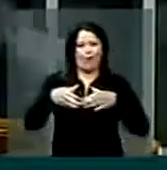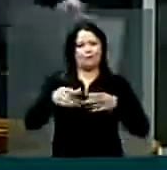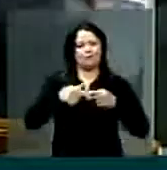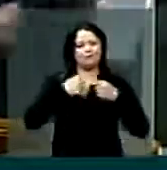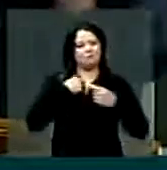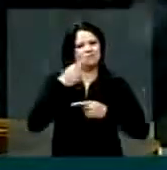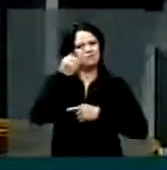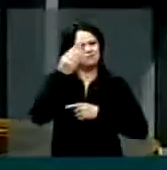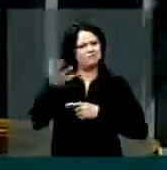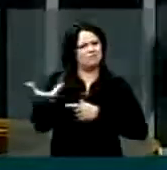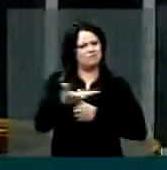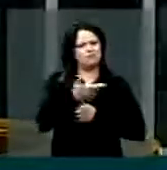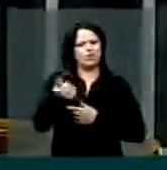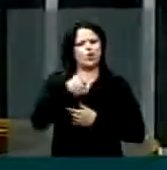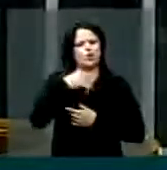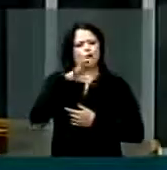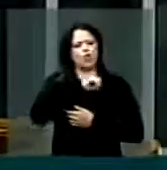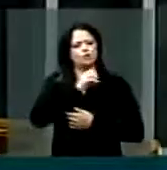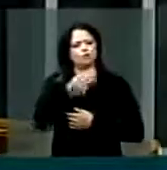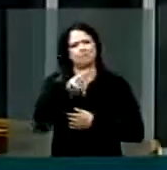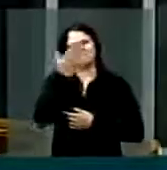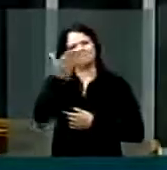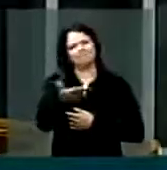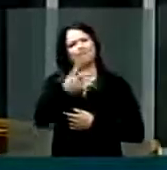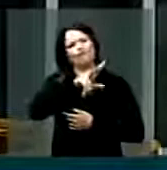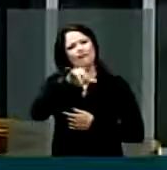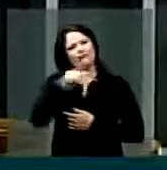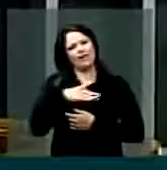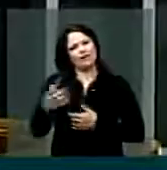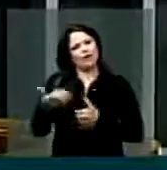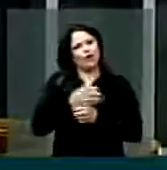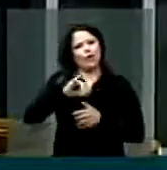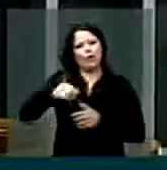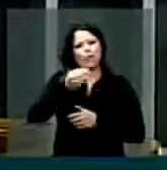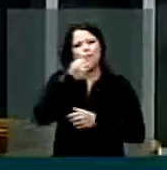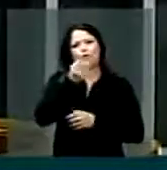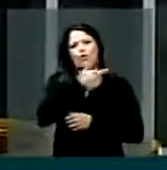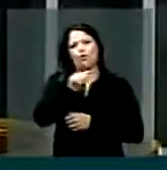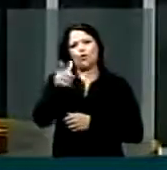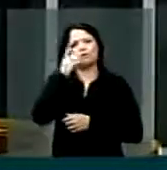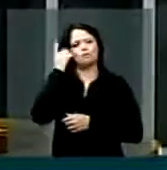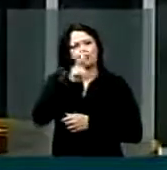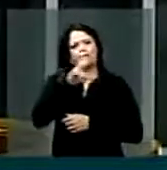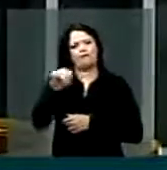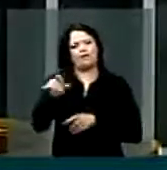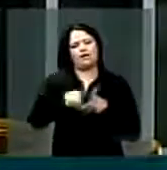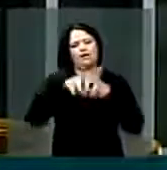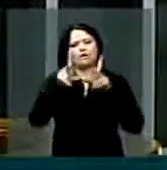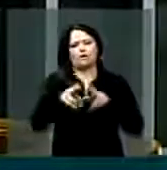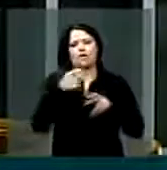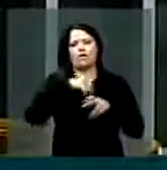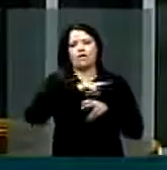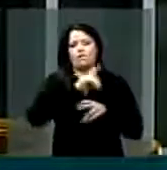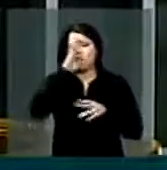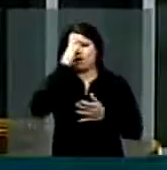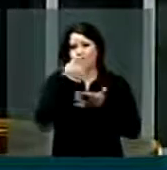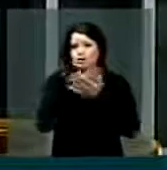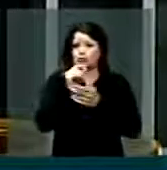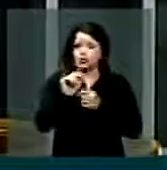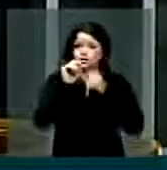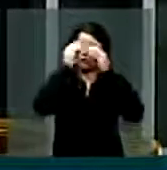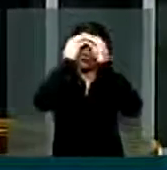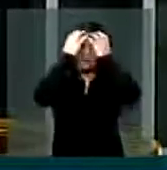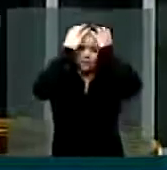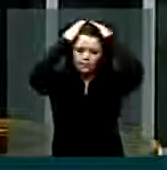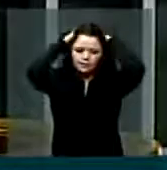experiência fantástica, belíssima. Vossa Excelência também terá essa oportunidade, como outros deputados da Casa terão. E eu acredito que no momento